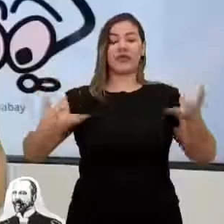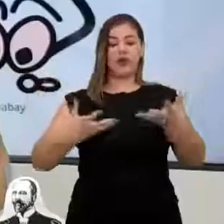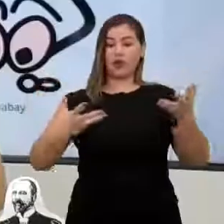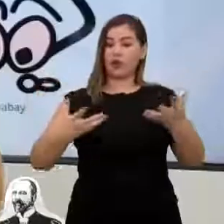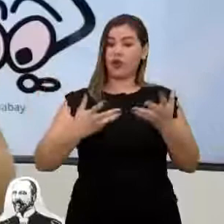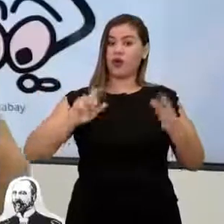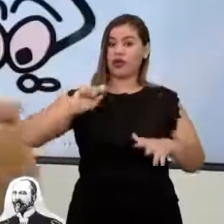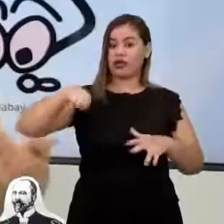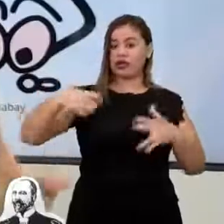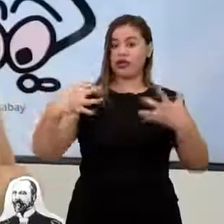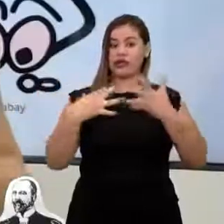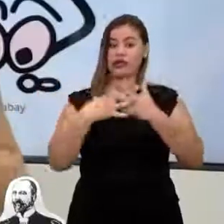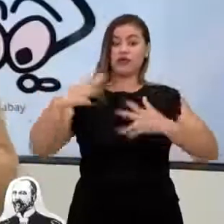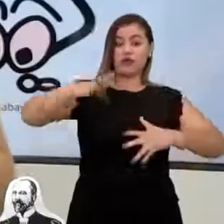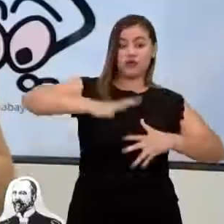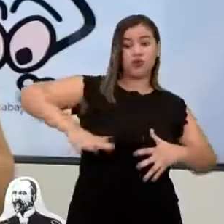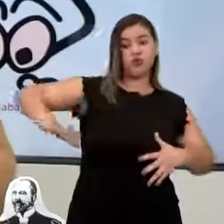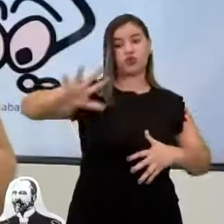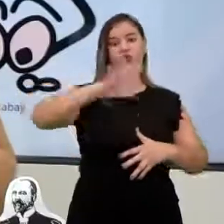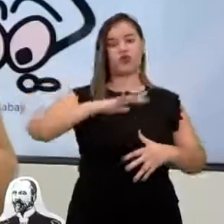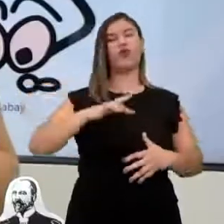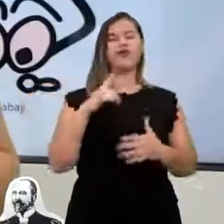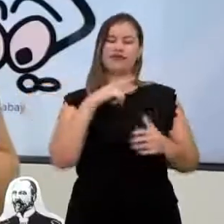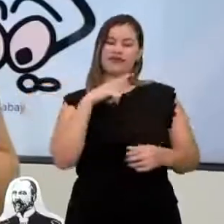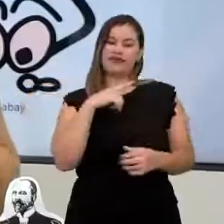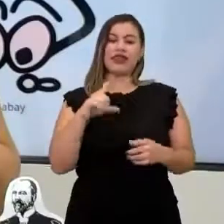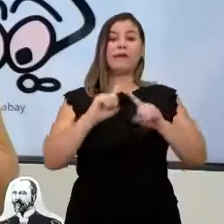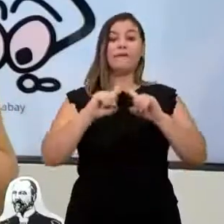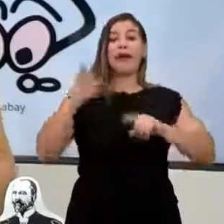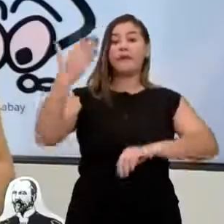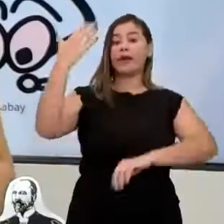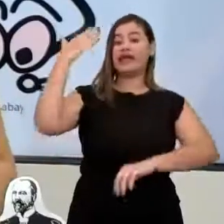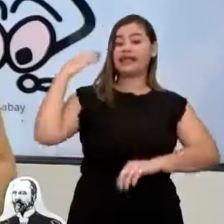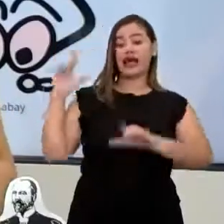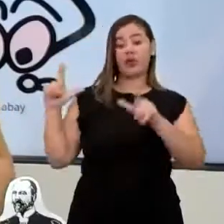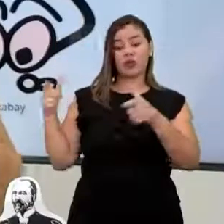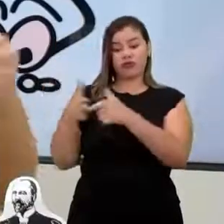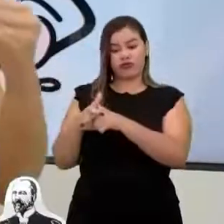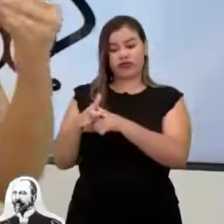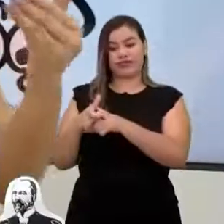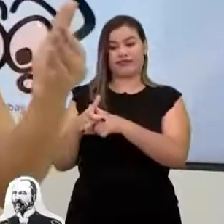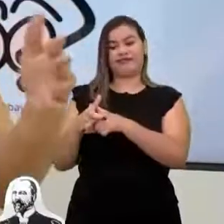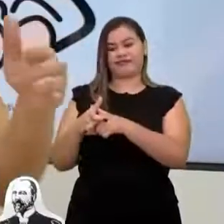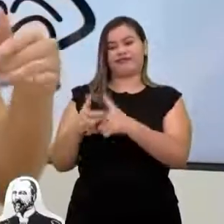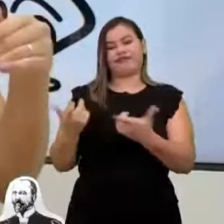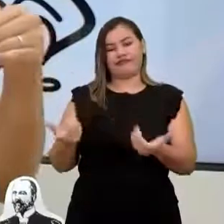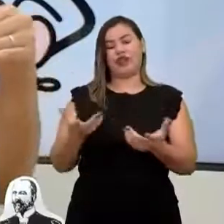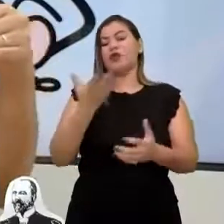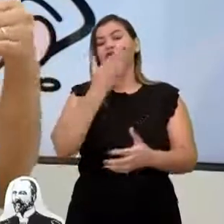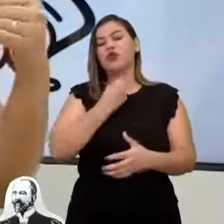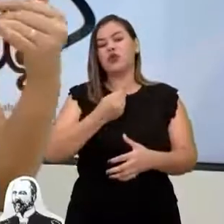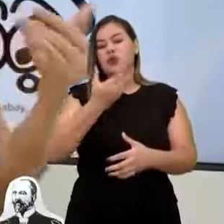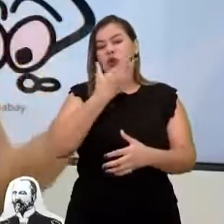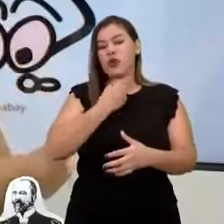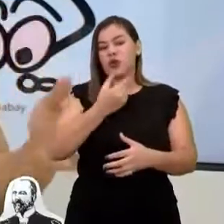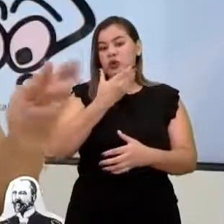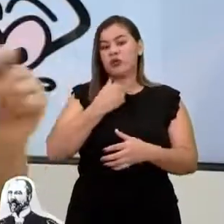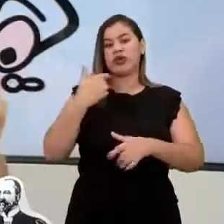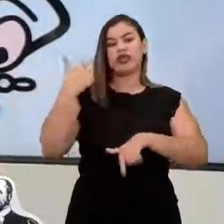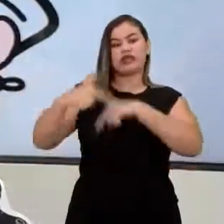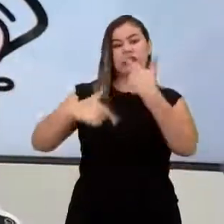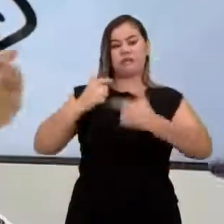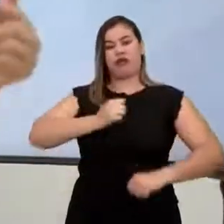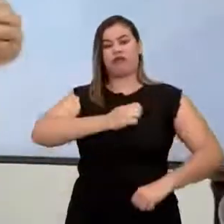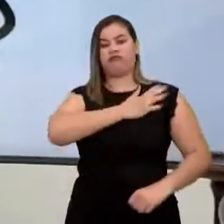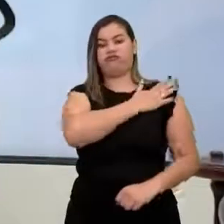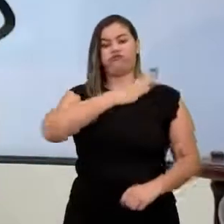cidadãos. Lá na antiguidade, nós tínhamos um pequeno grupo que era considerado cidadãos. Homens que prestaram serviço